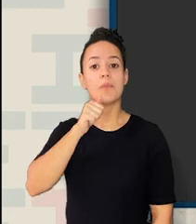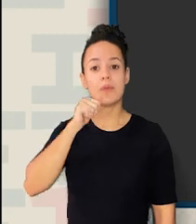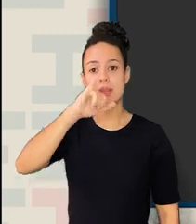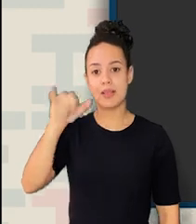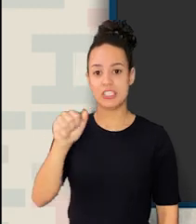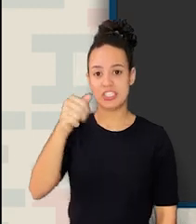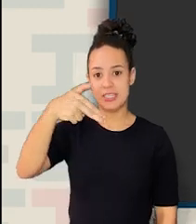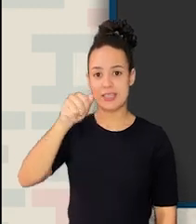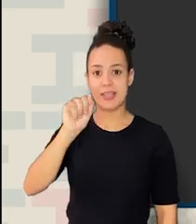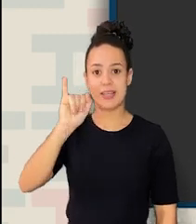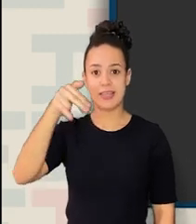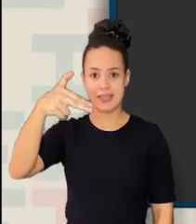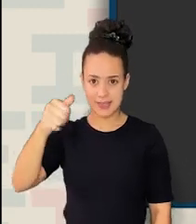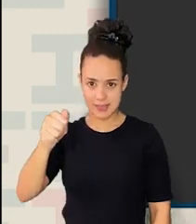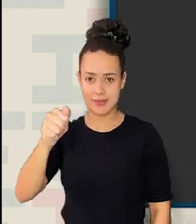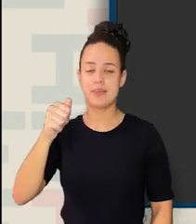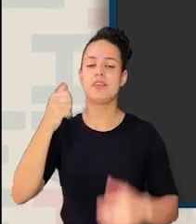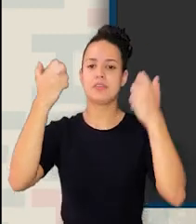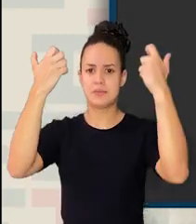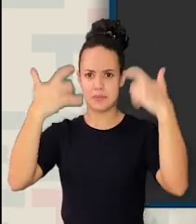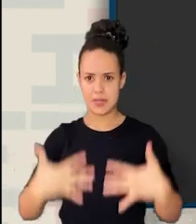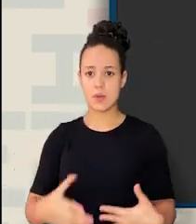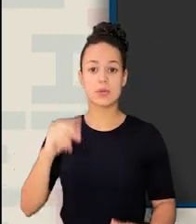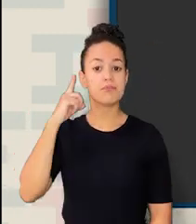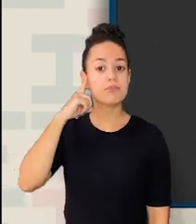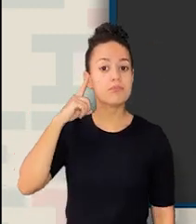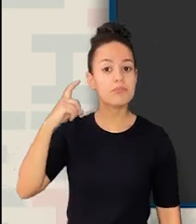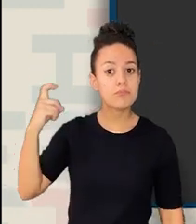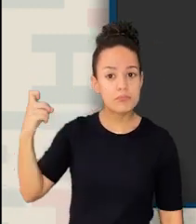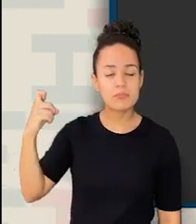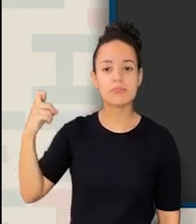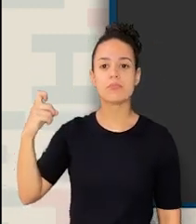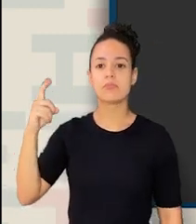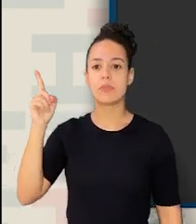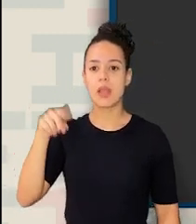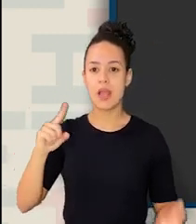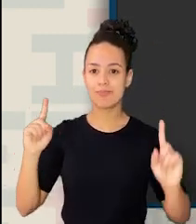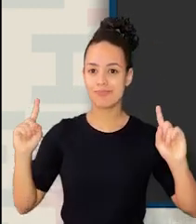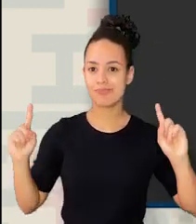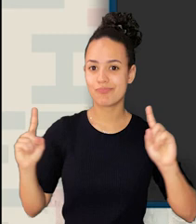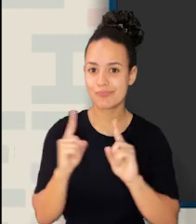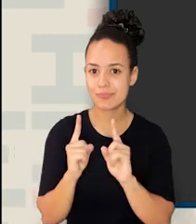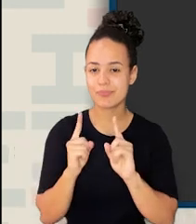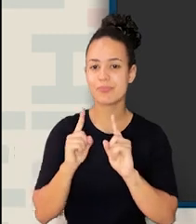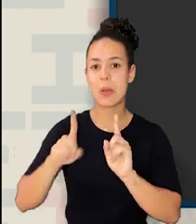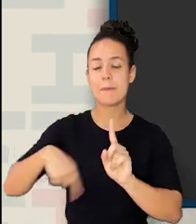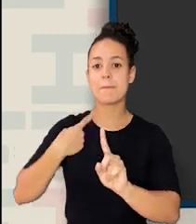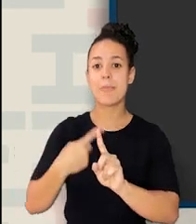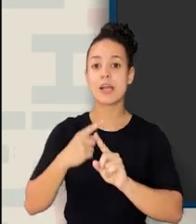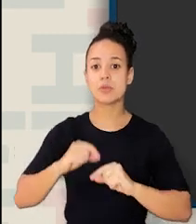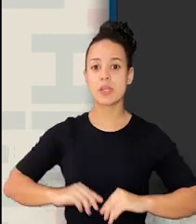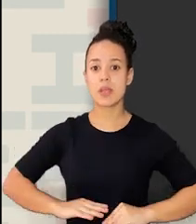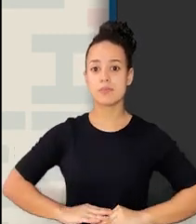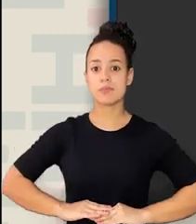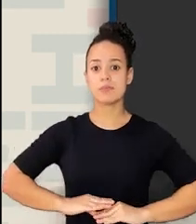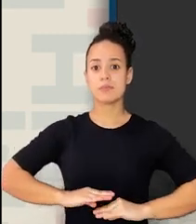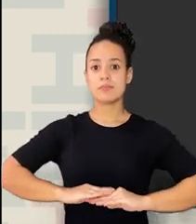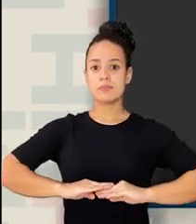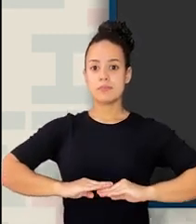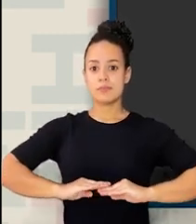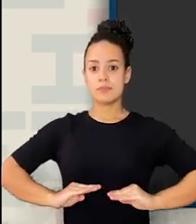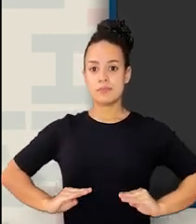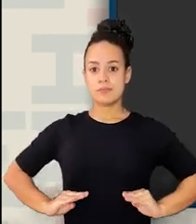descreve, na articulação do som ser ligeiramente encurtada e acentuada pelo diafragma, enquanto